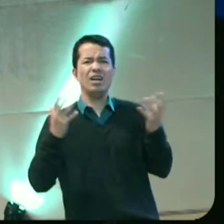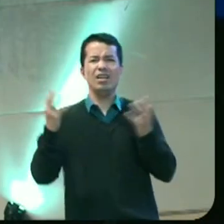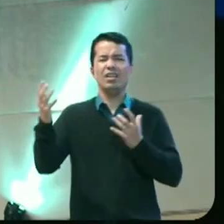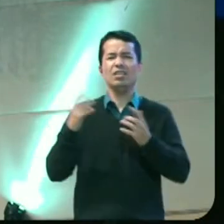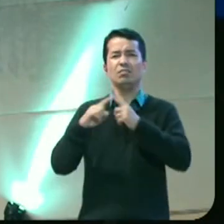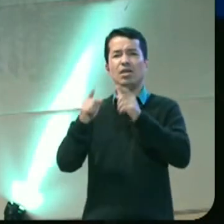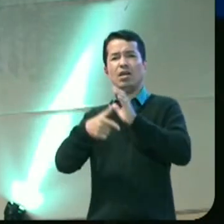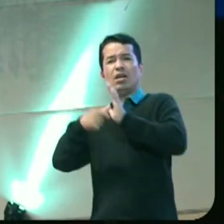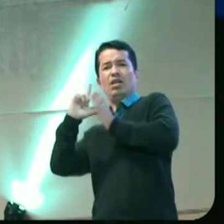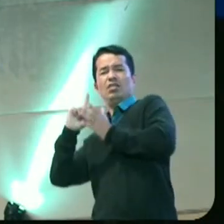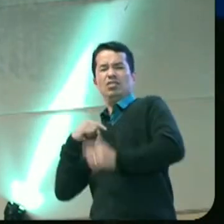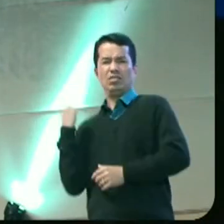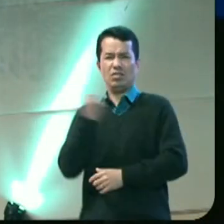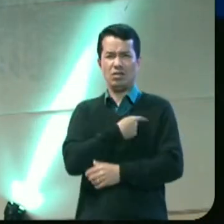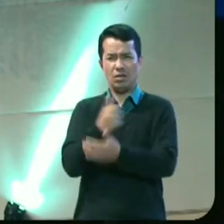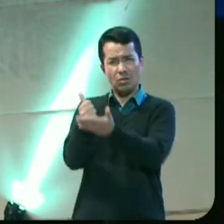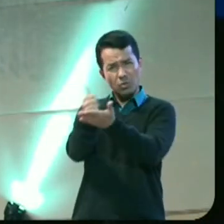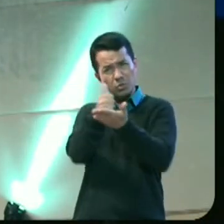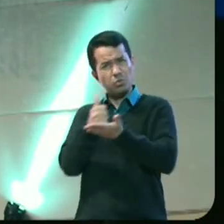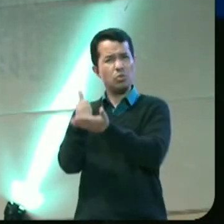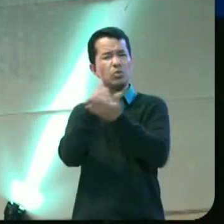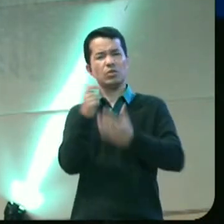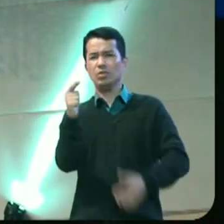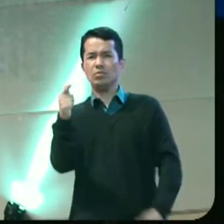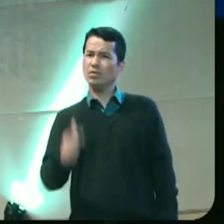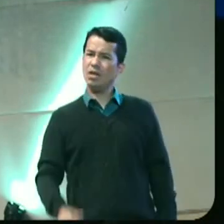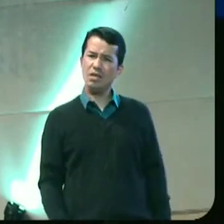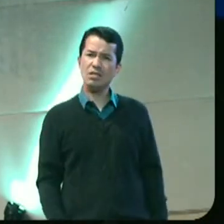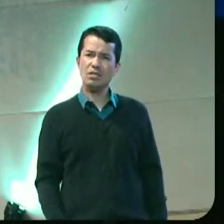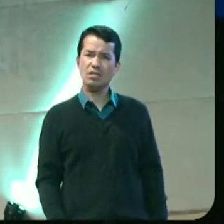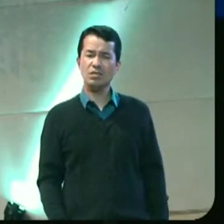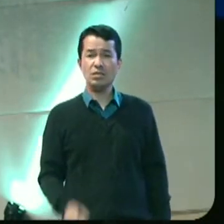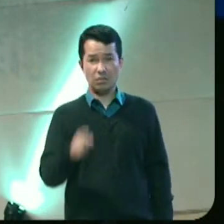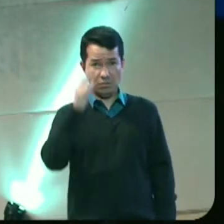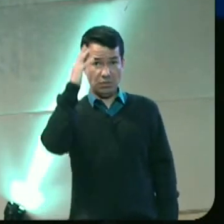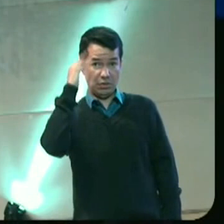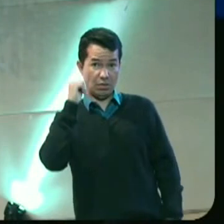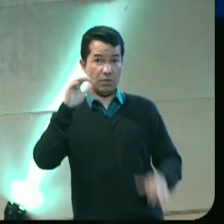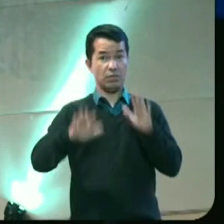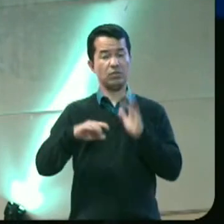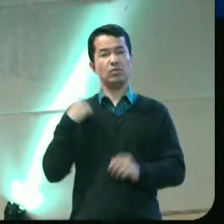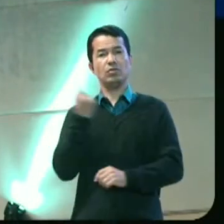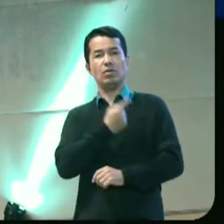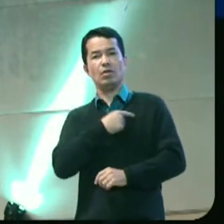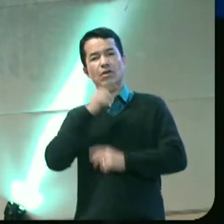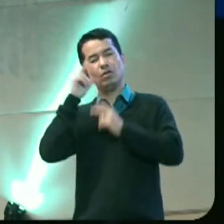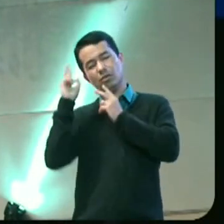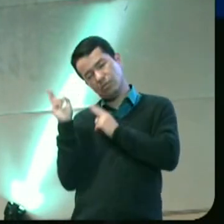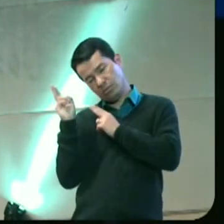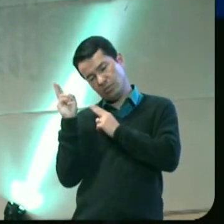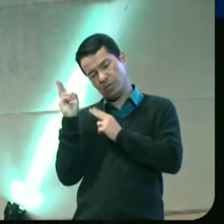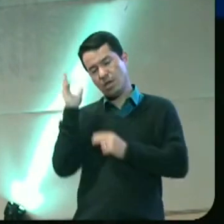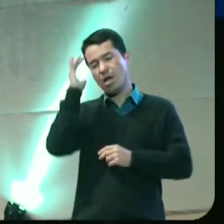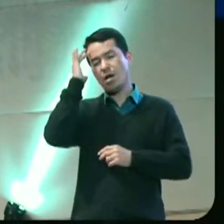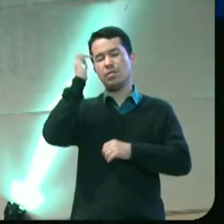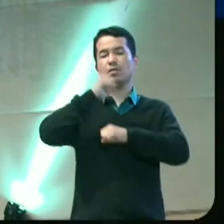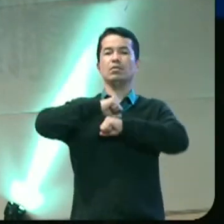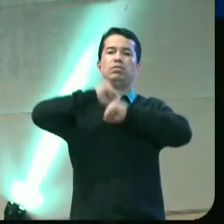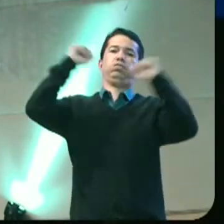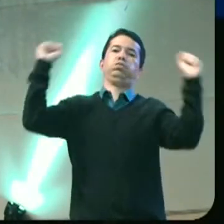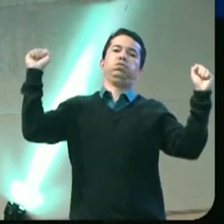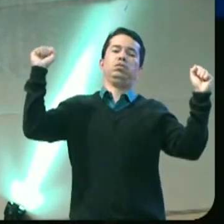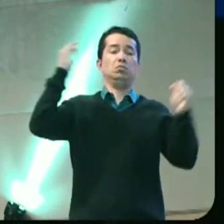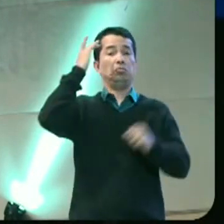controle também não era nosso? A gente ia dormir sem saber se ia acordar no outro dia. A gente não sabia se ia